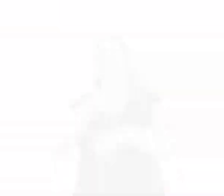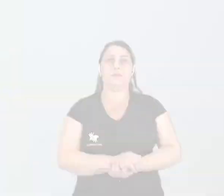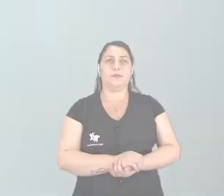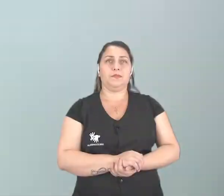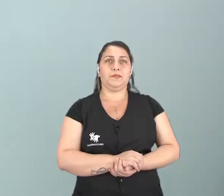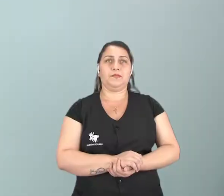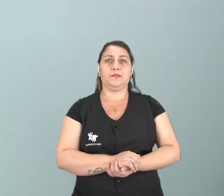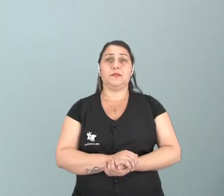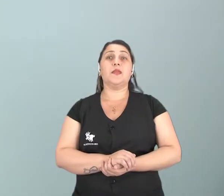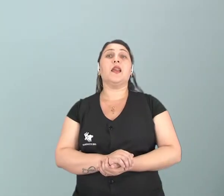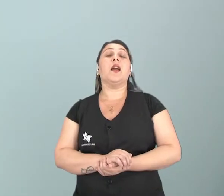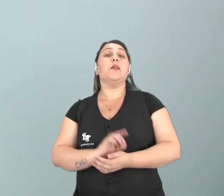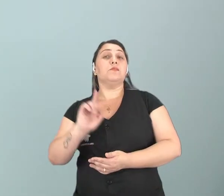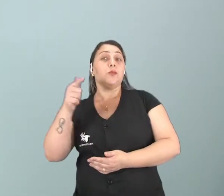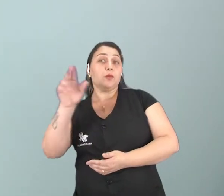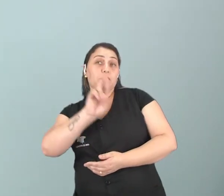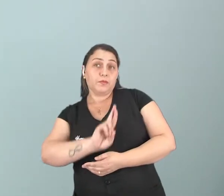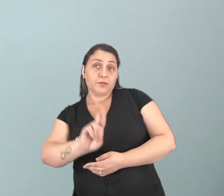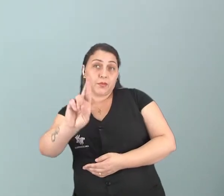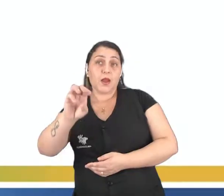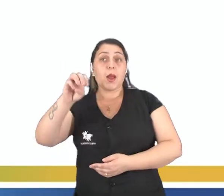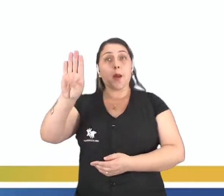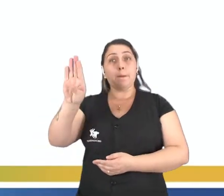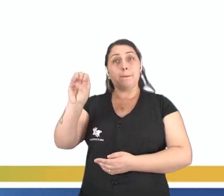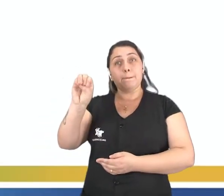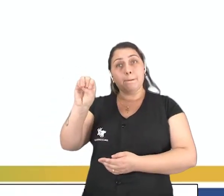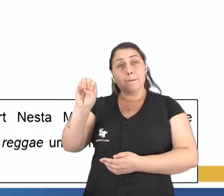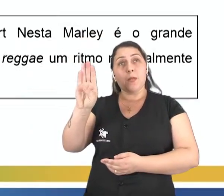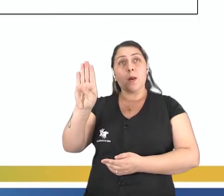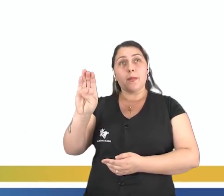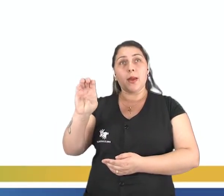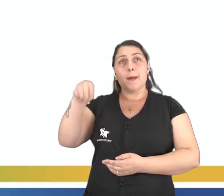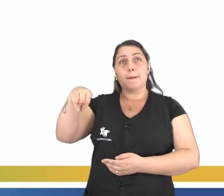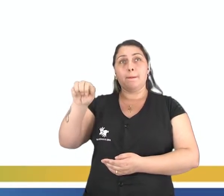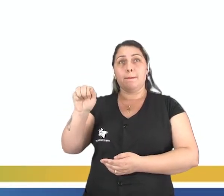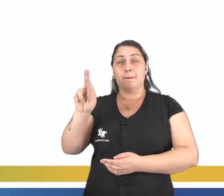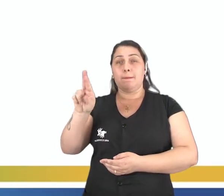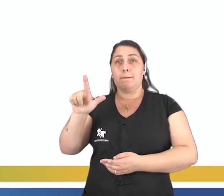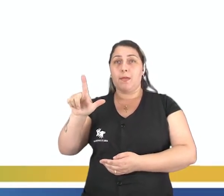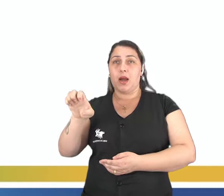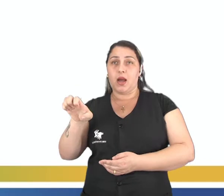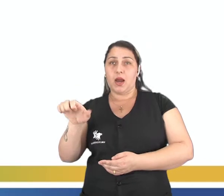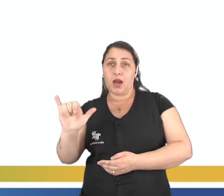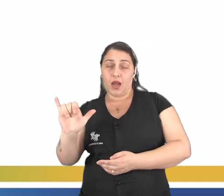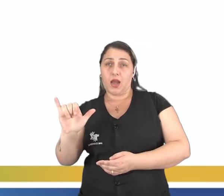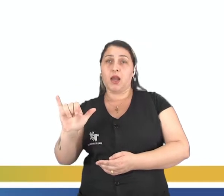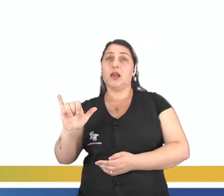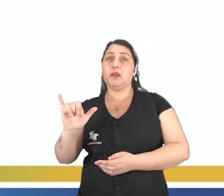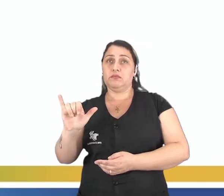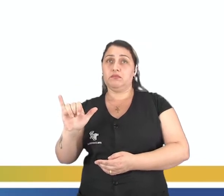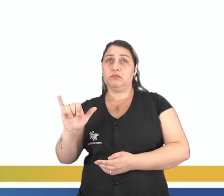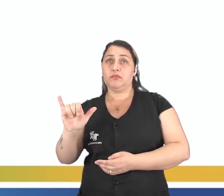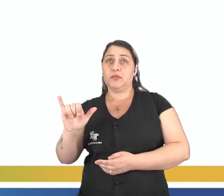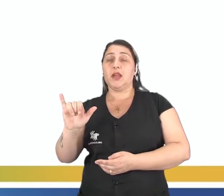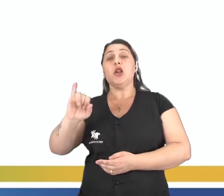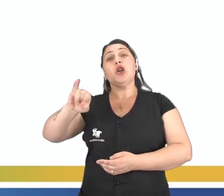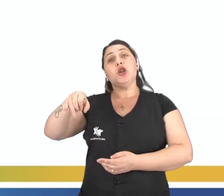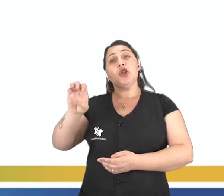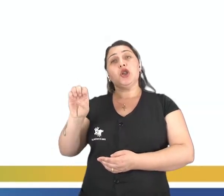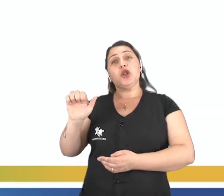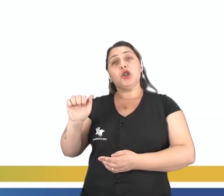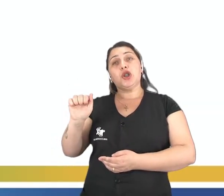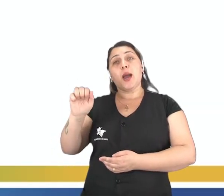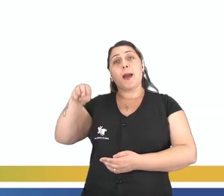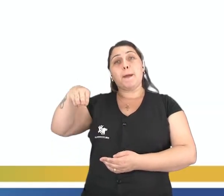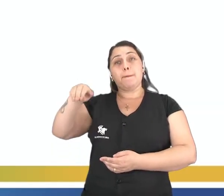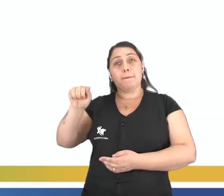morte. Nosso próximo representante se chama Bob Marley. O jamaicano Robert Nesta Marley